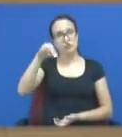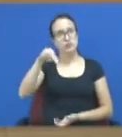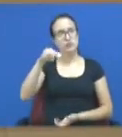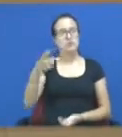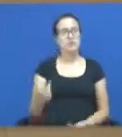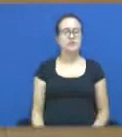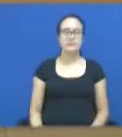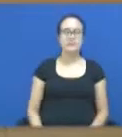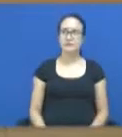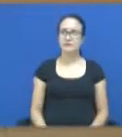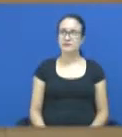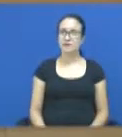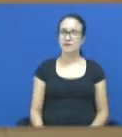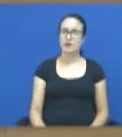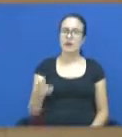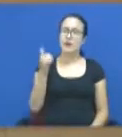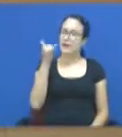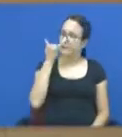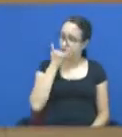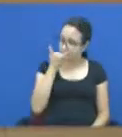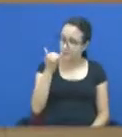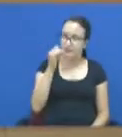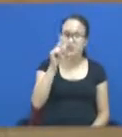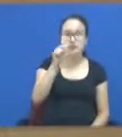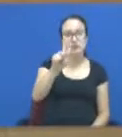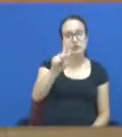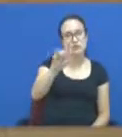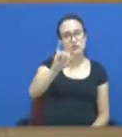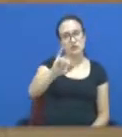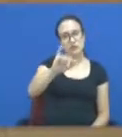Gilson, me perdoe, pastor. Gilson.